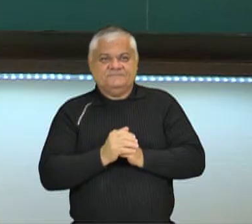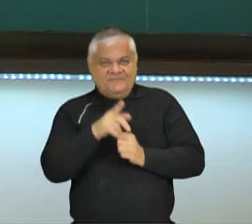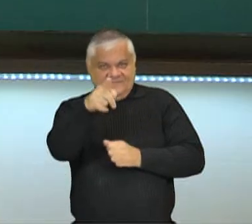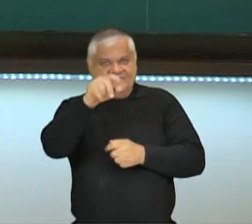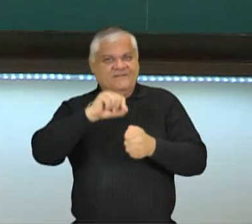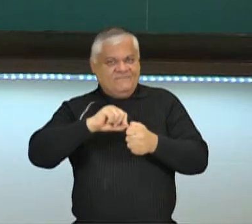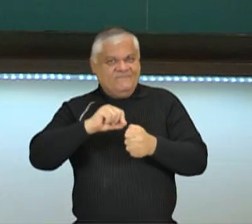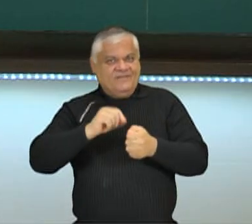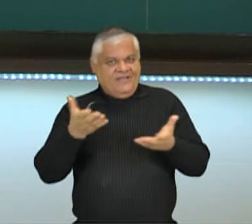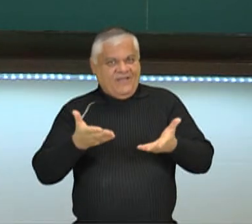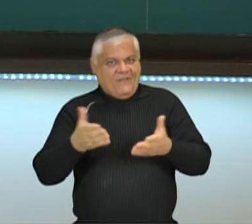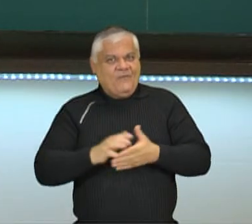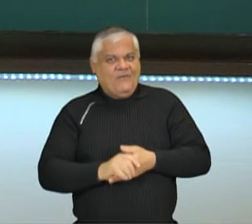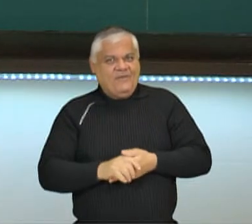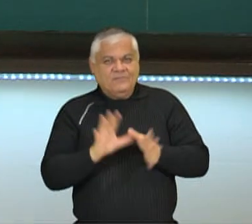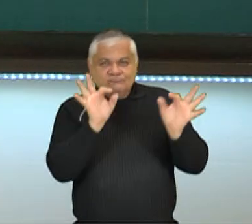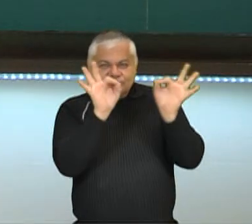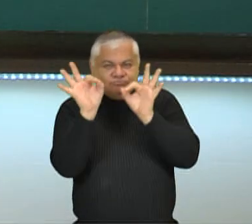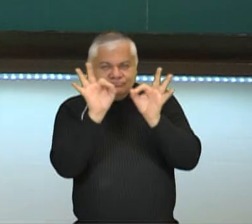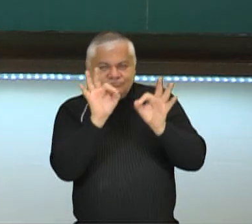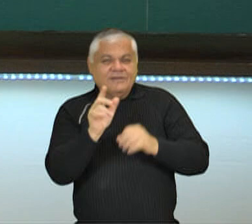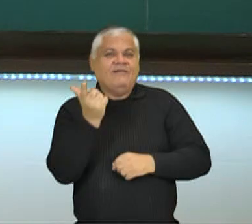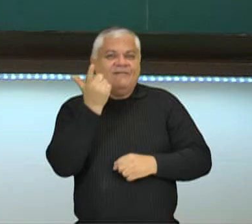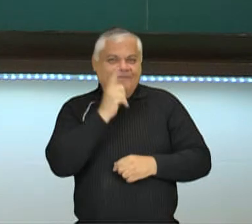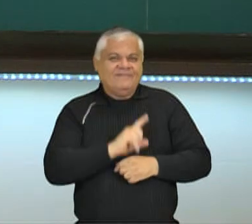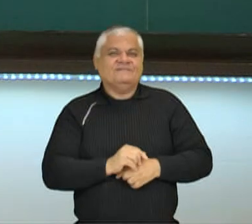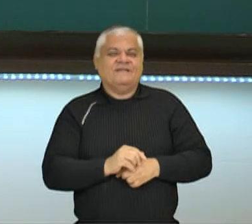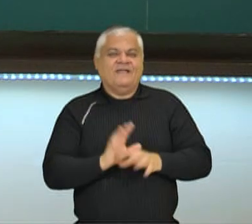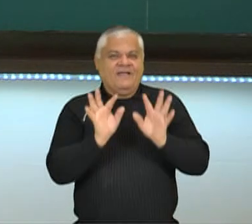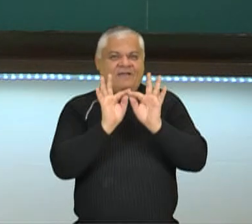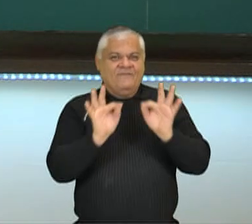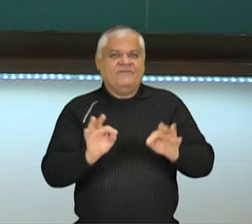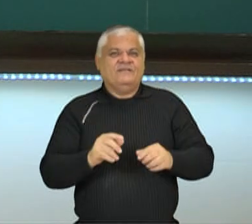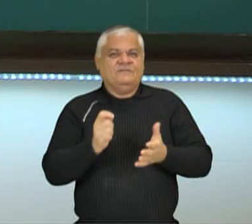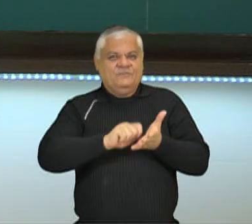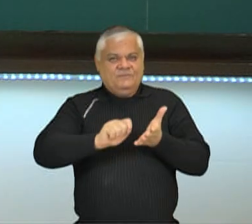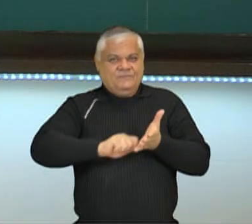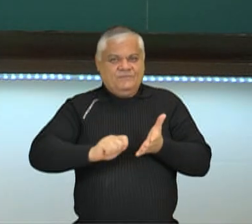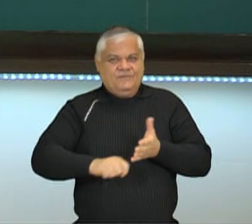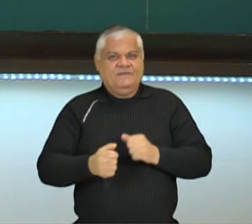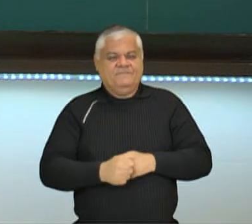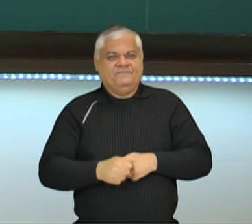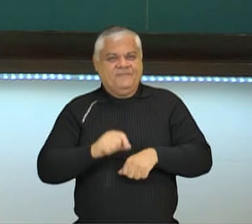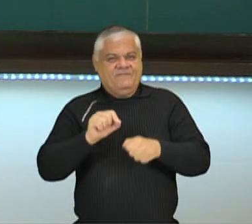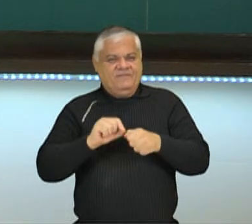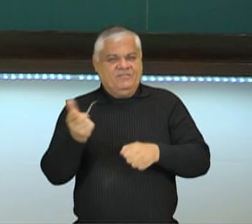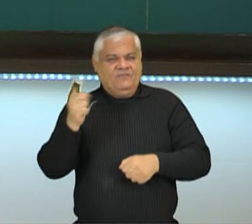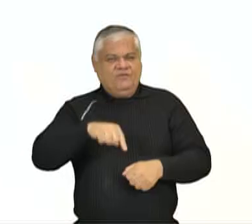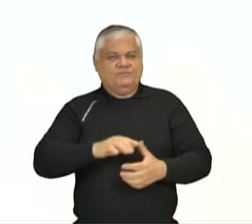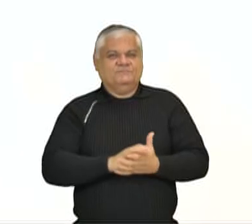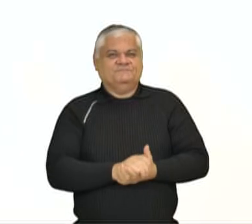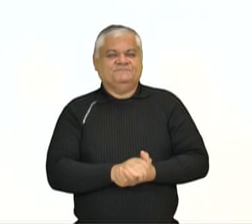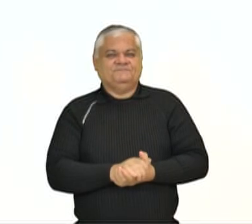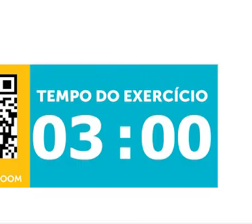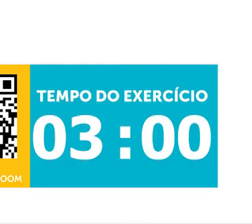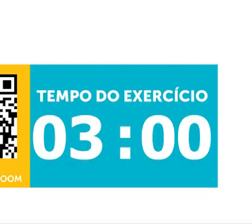que eu quero que vocês observem com calma aí e consertem as frases aí no caderno de vocês. Façam aí que eu já volto. Vamos lá.